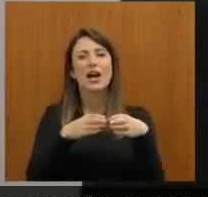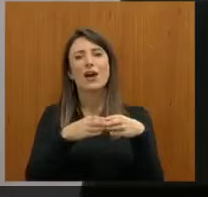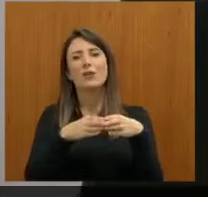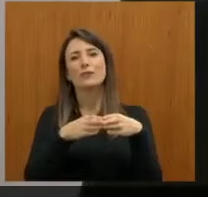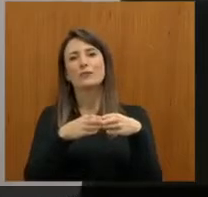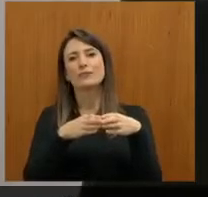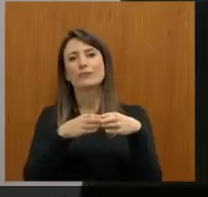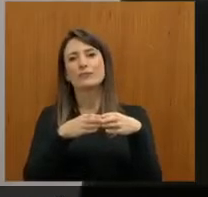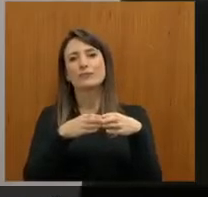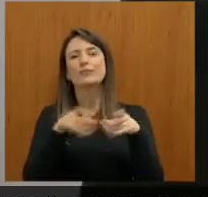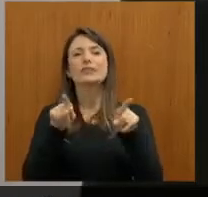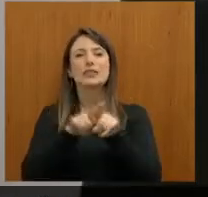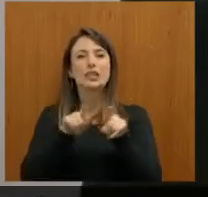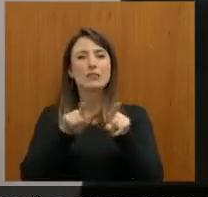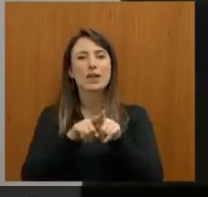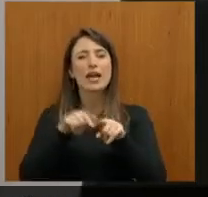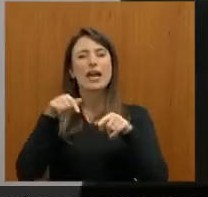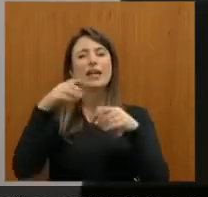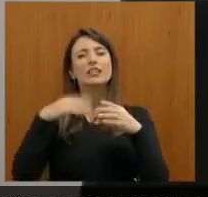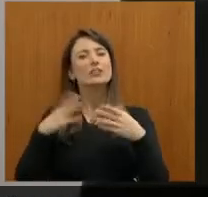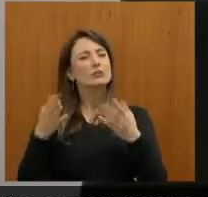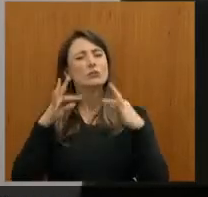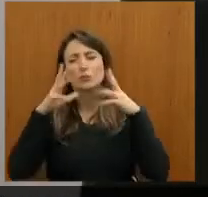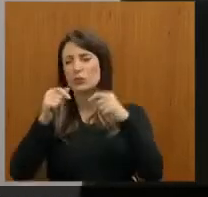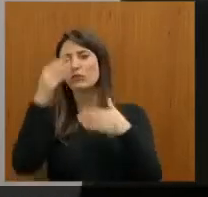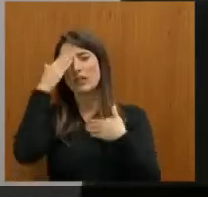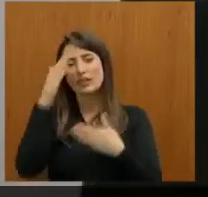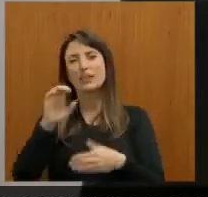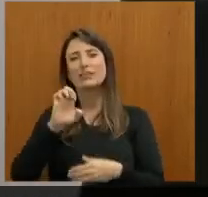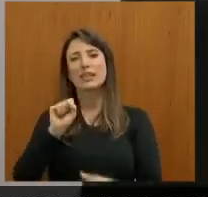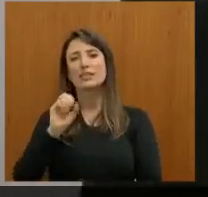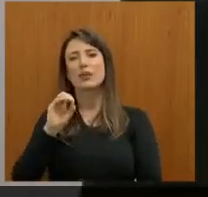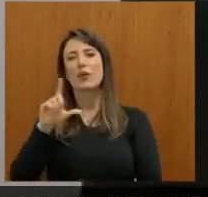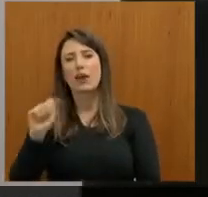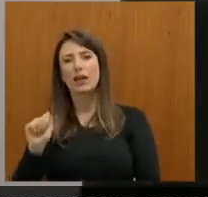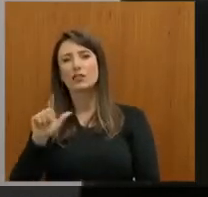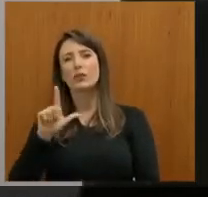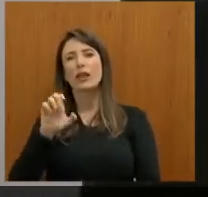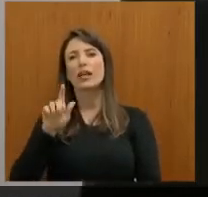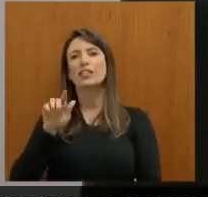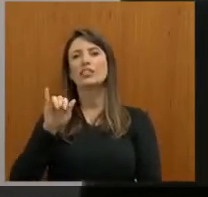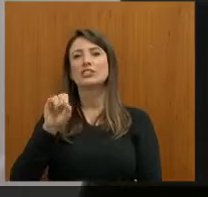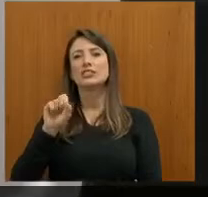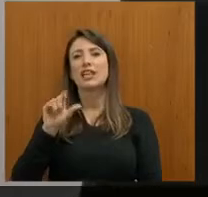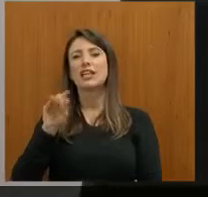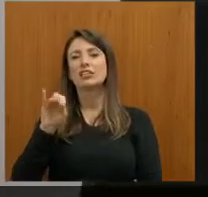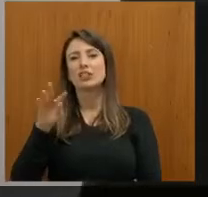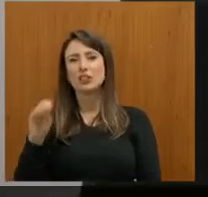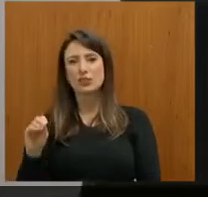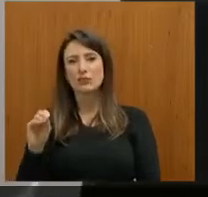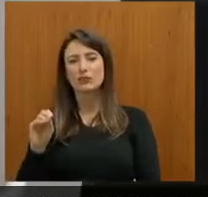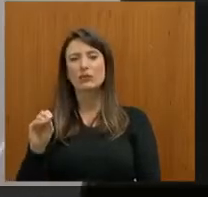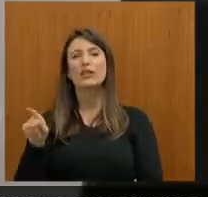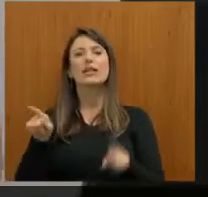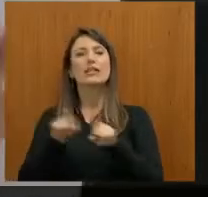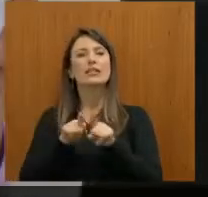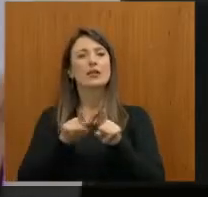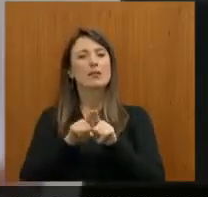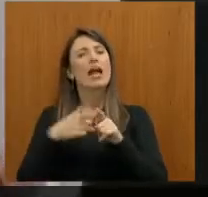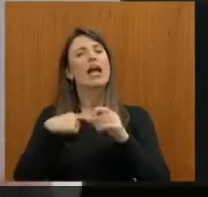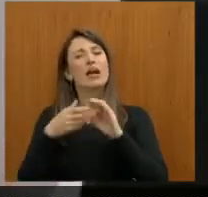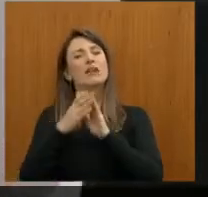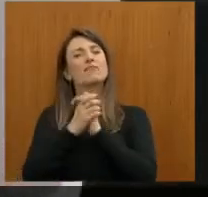eventos da Escola do Legislativo enfim saudar também toda minha Assessoria na pessoa do